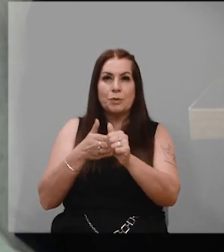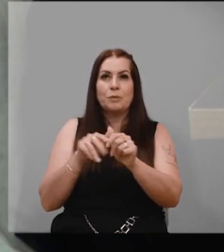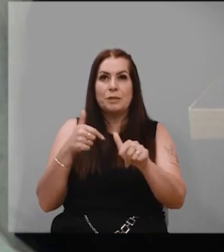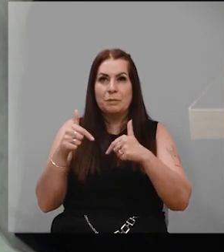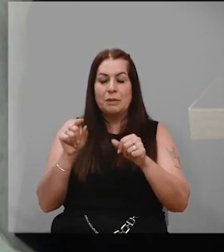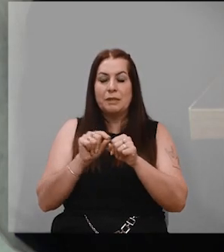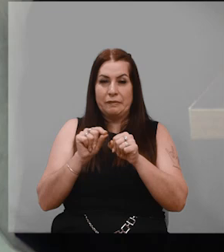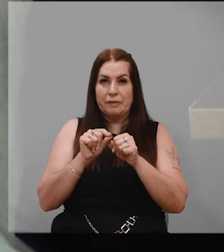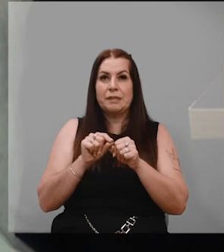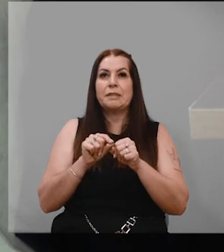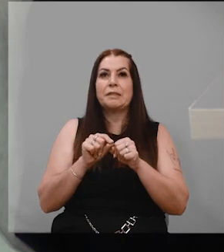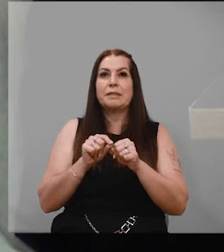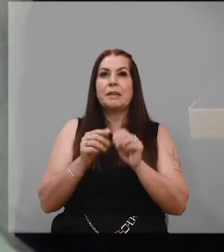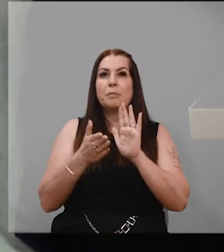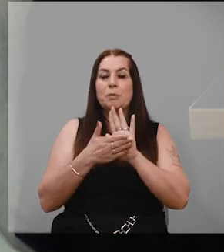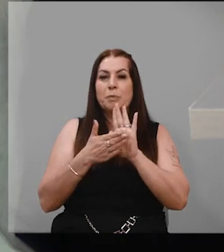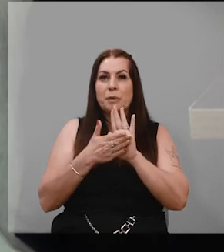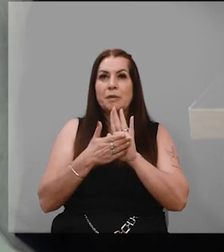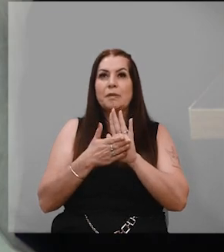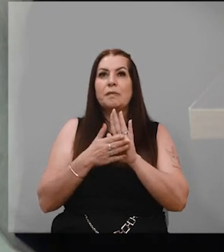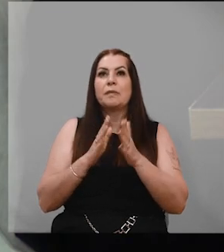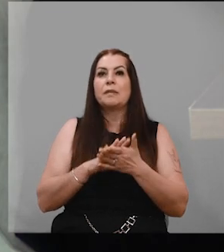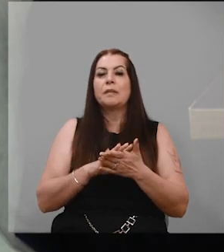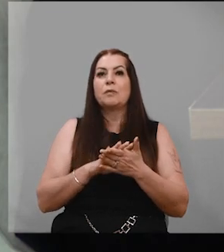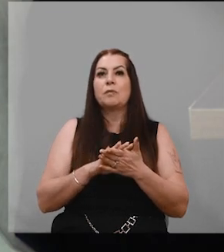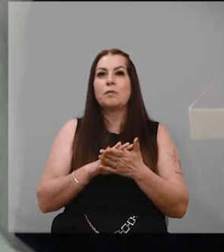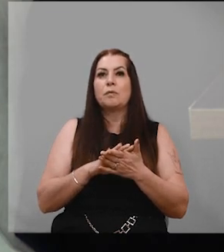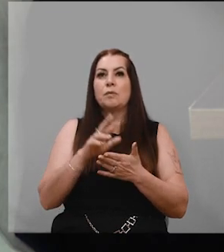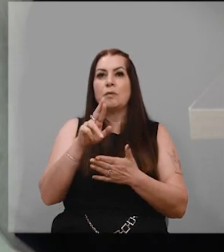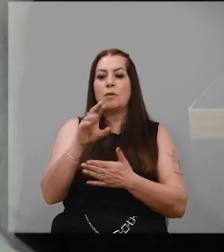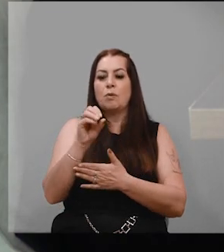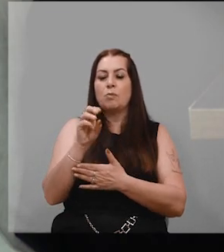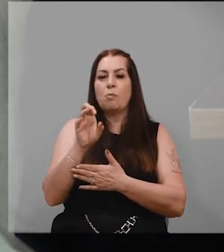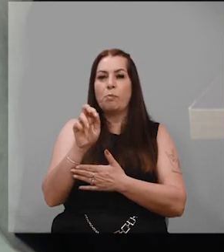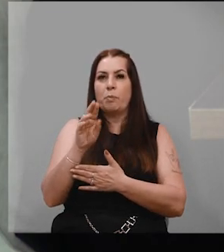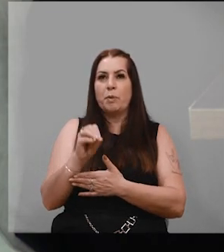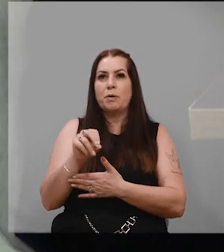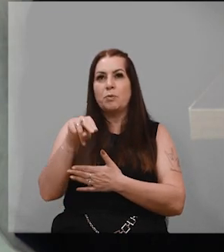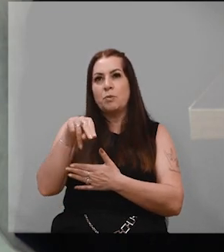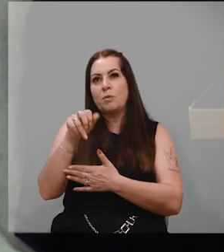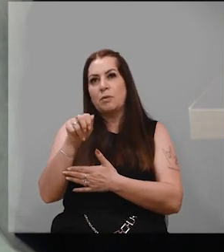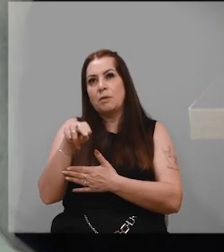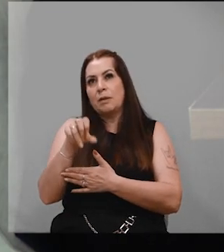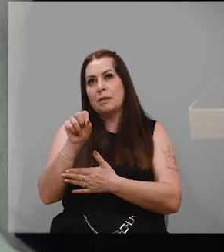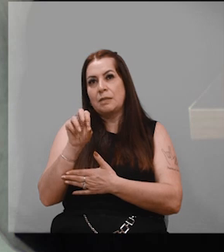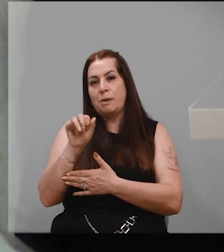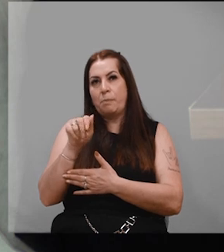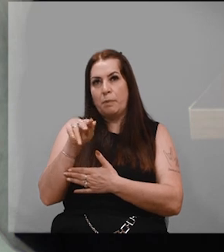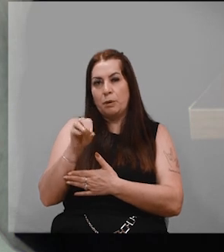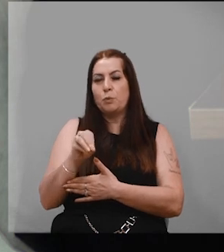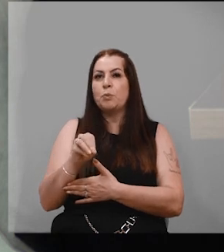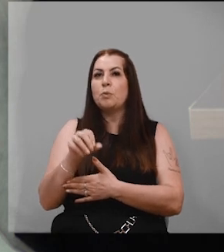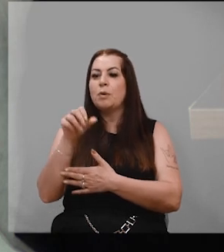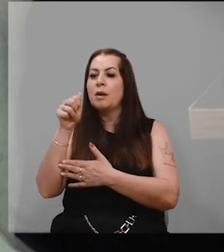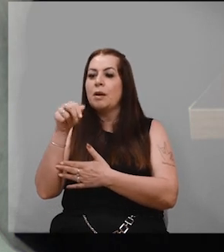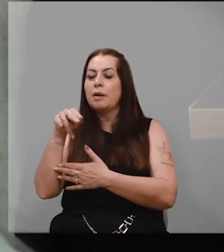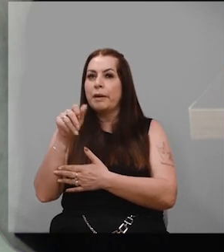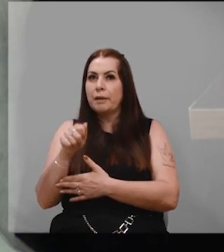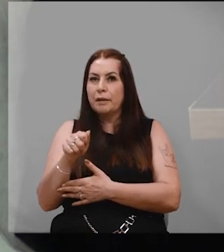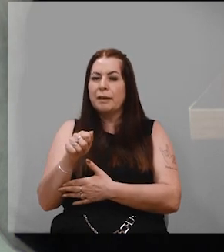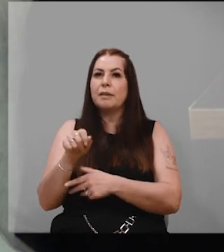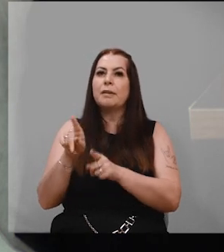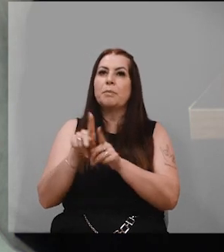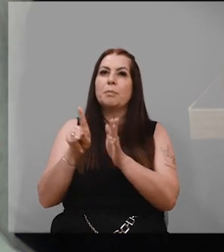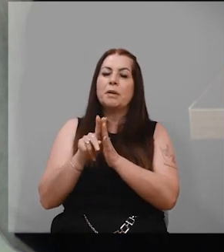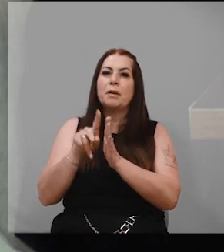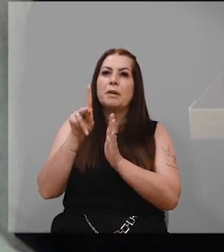trabalho que a gente estava se propondo, né? A gente cita aqui o Roberto do Nascimento, também a Ana de Almeida, que é da Trilhas do